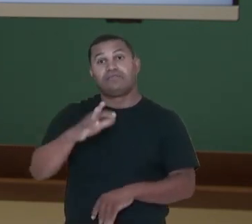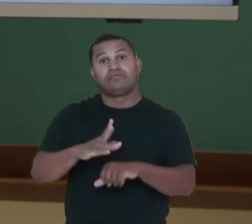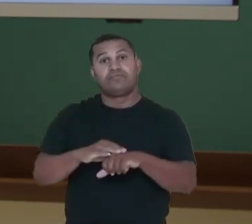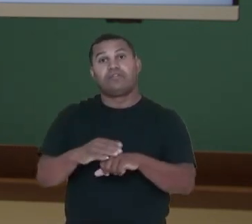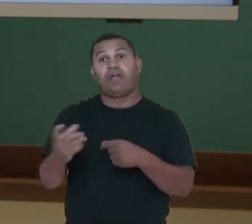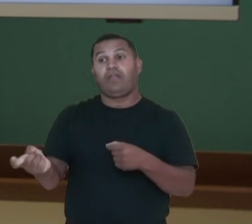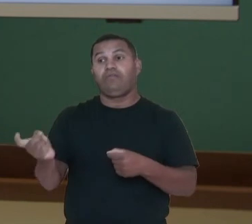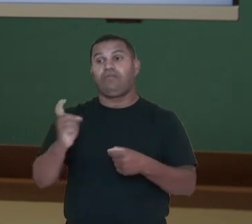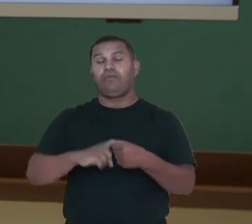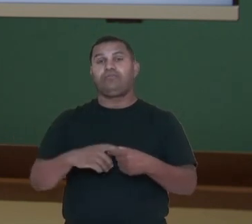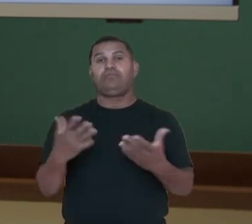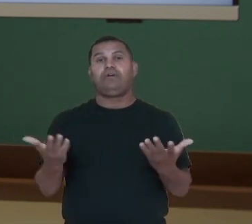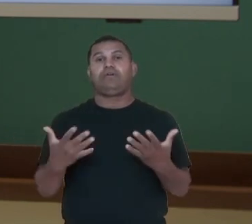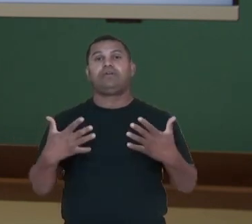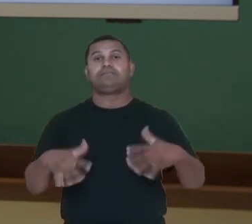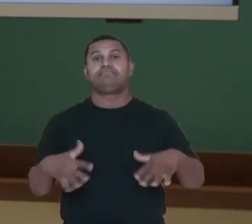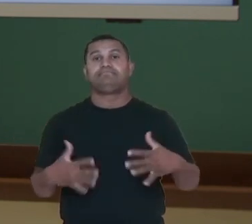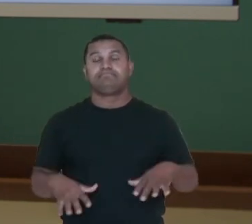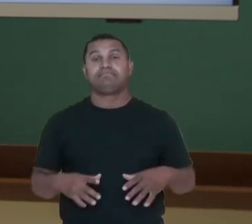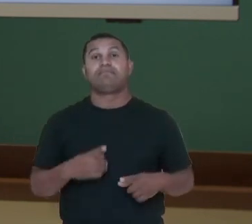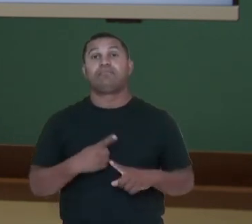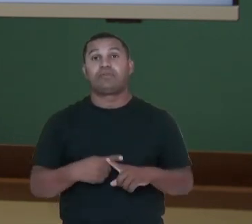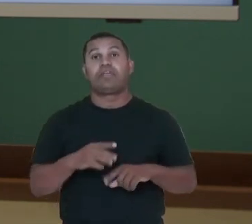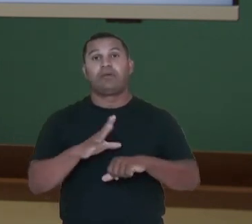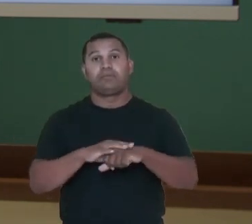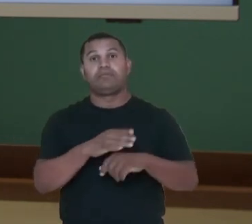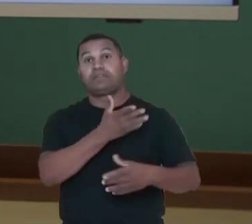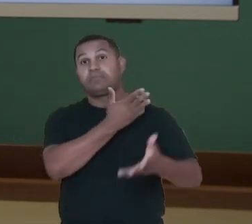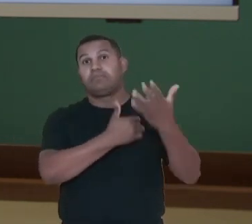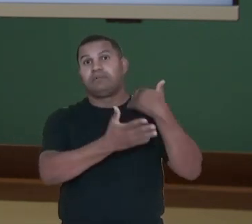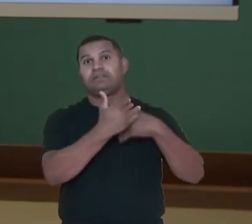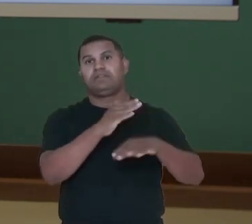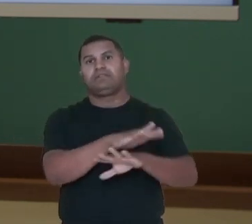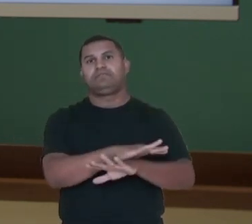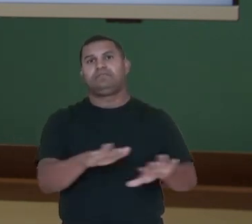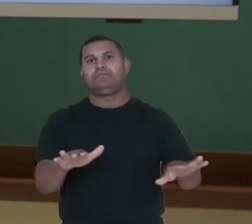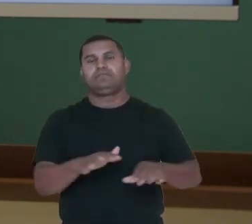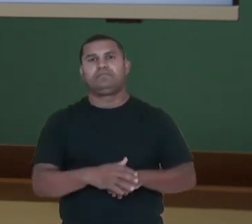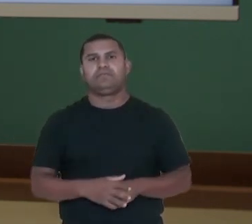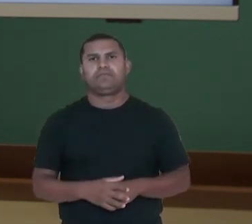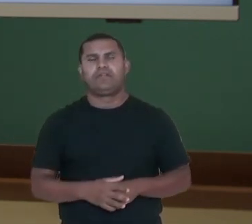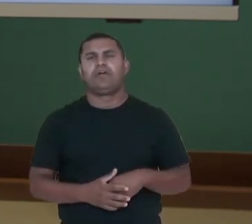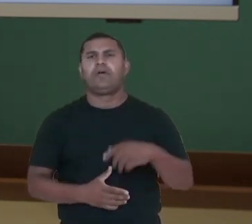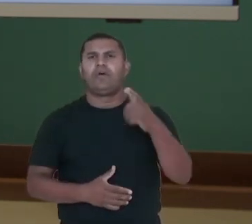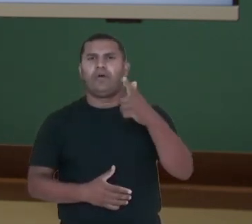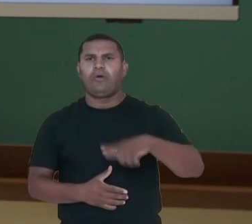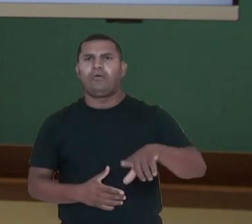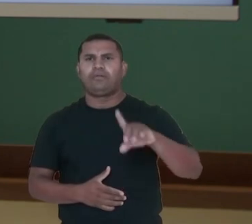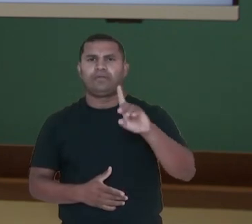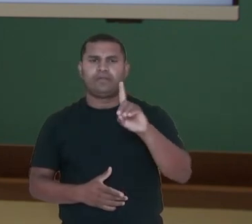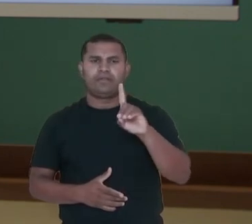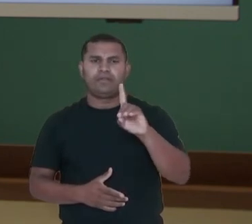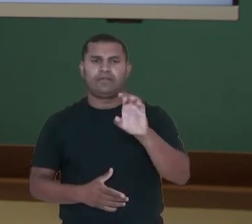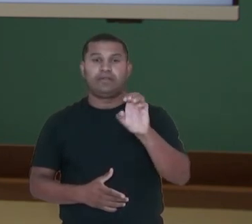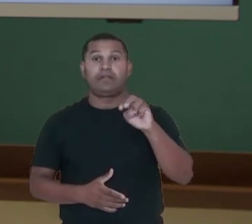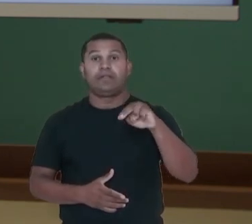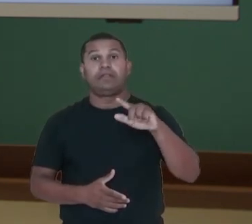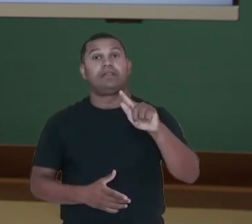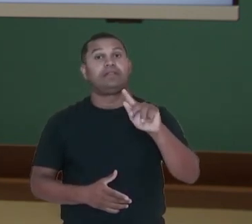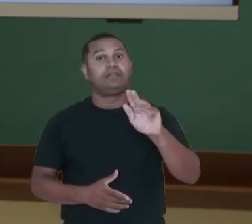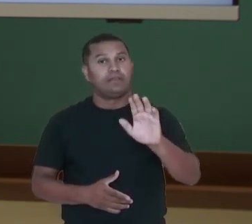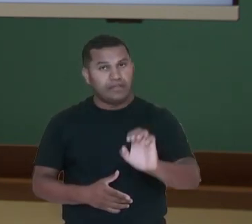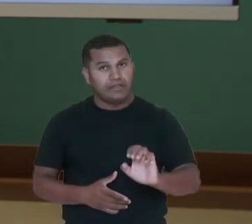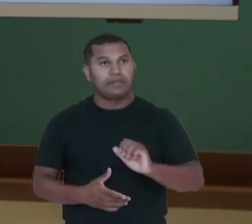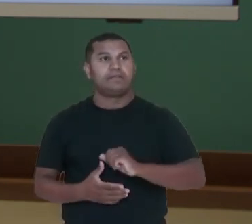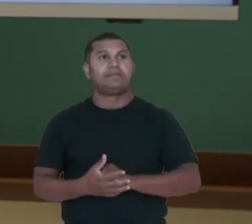novos casos de sarampo, então é uma doença reemergente. Como também a dengue, né? Uma doença reemergente. Quais fatores que contribuíram